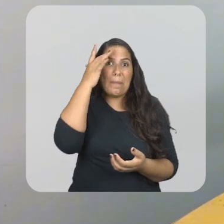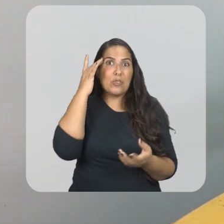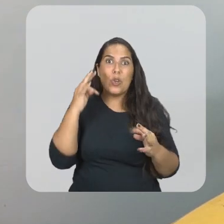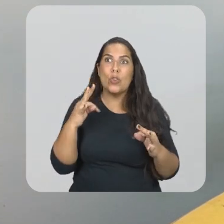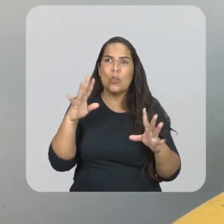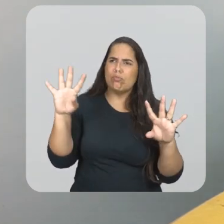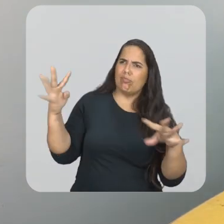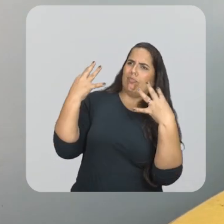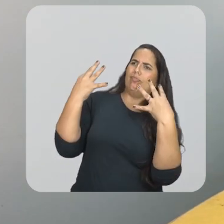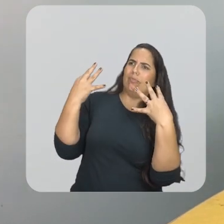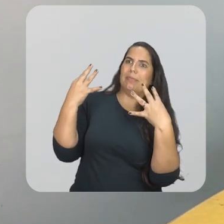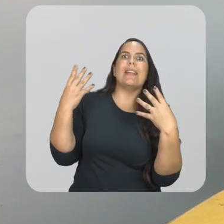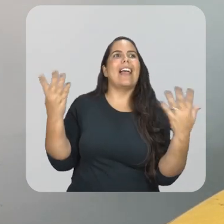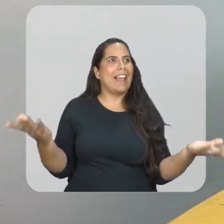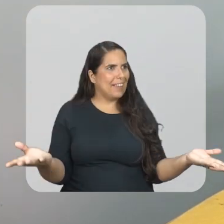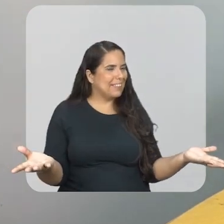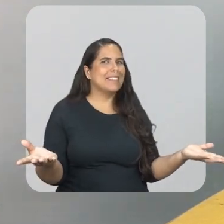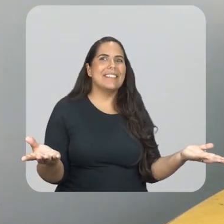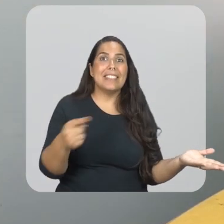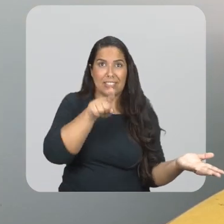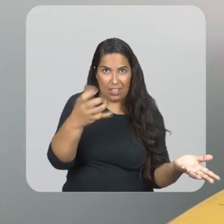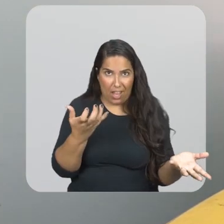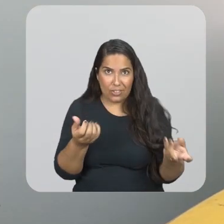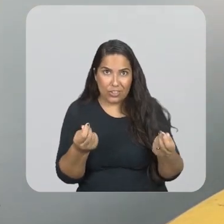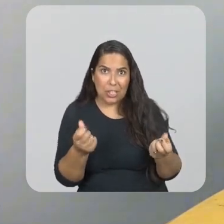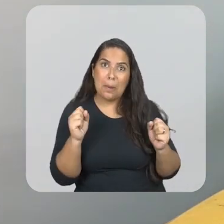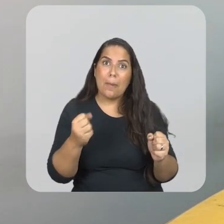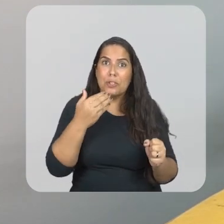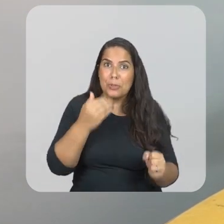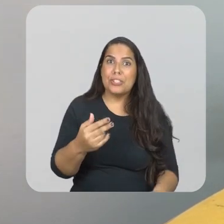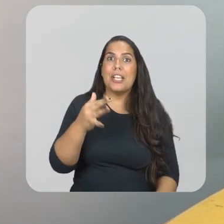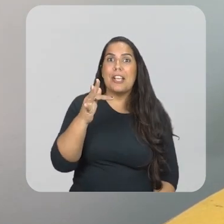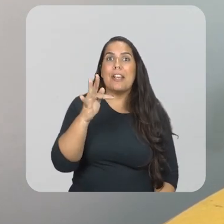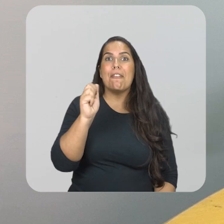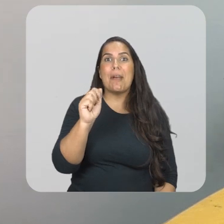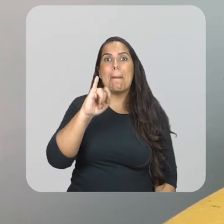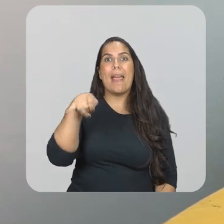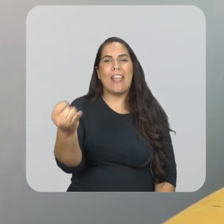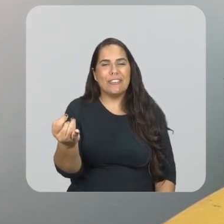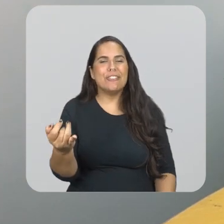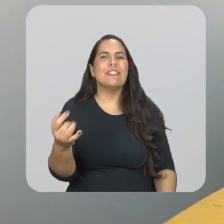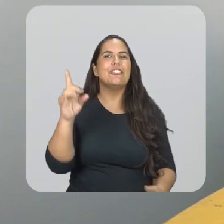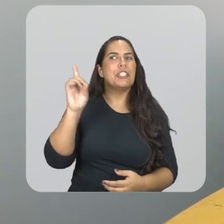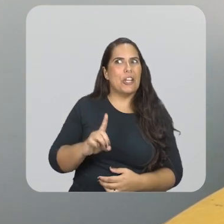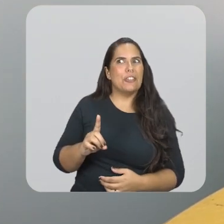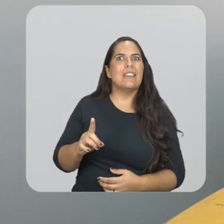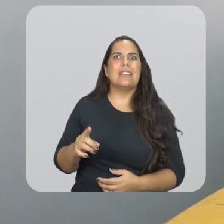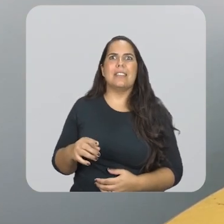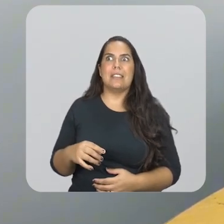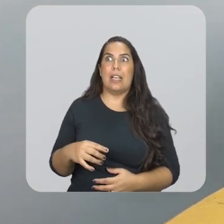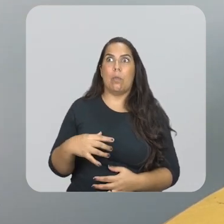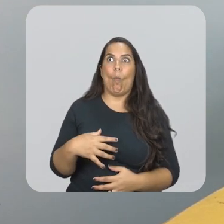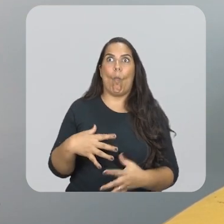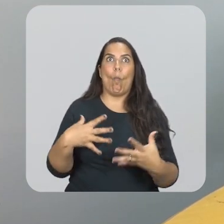As pessoas todas me olhando. Aí eu falei, vocês querem dinheiro? Vocês podem pedir para a FAPERJ. O meu diretor da FAPERJ que estava junto,